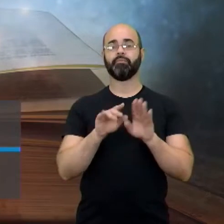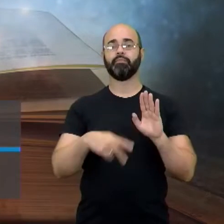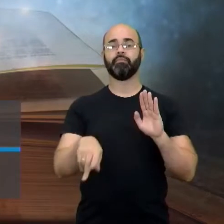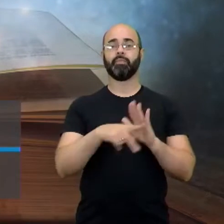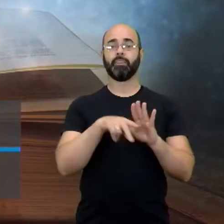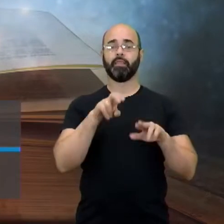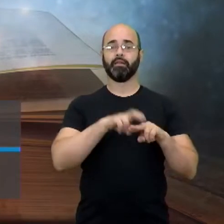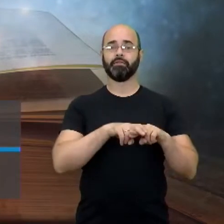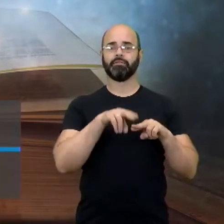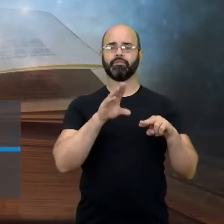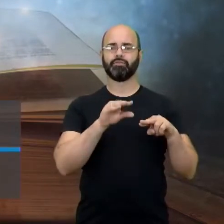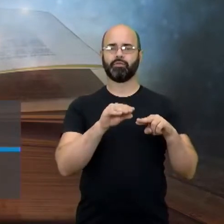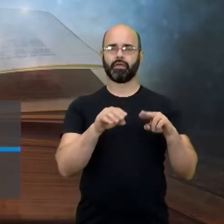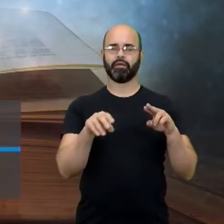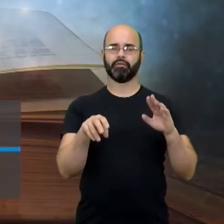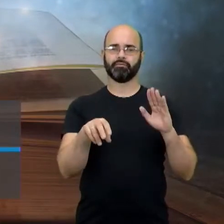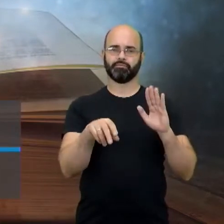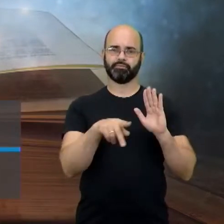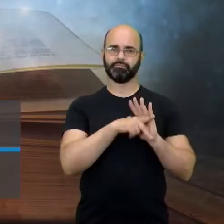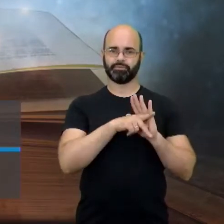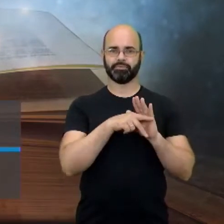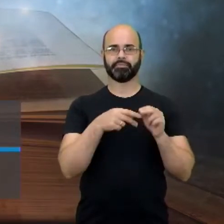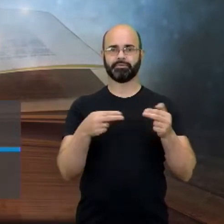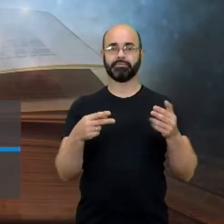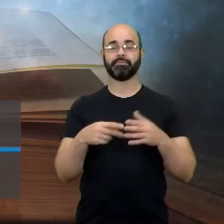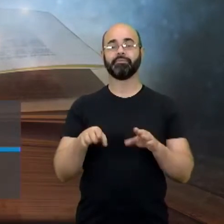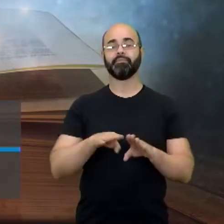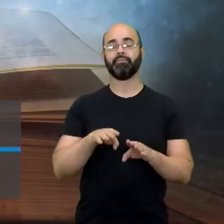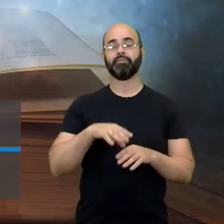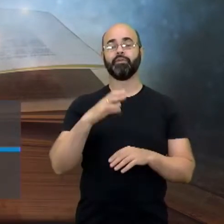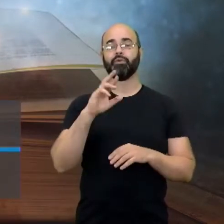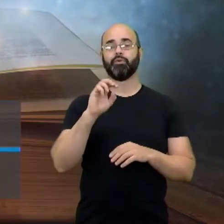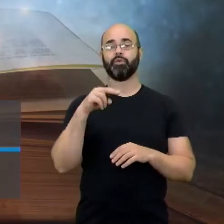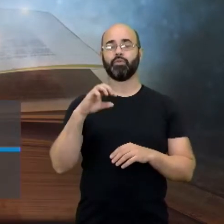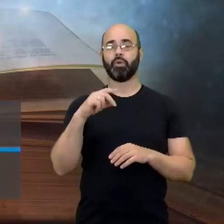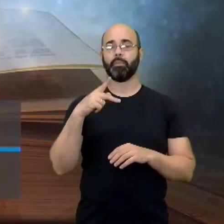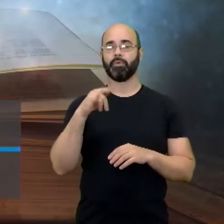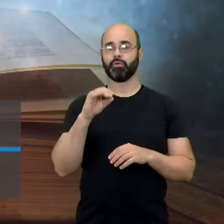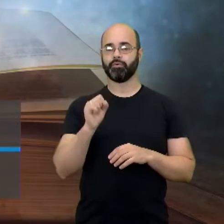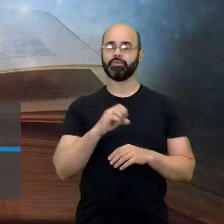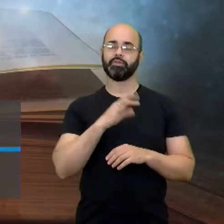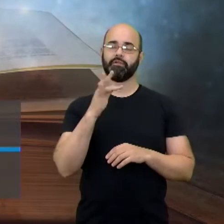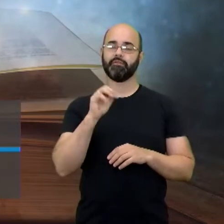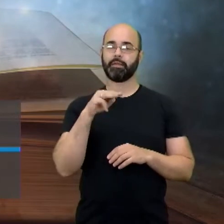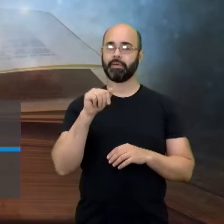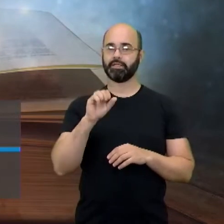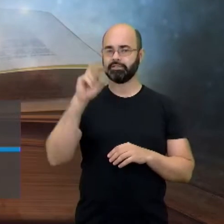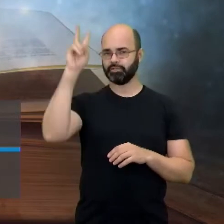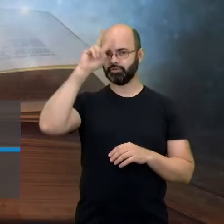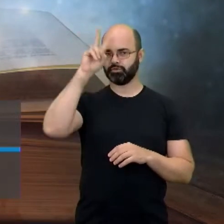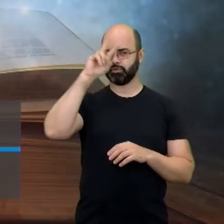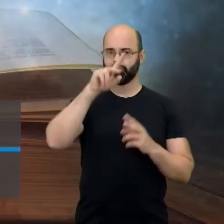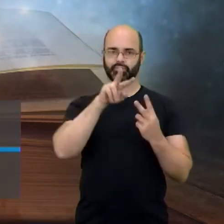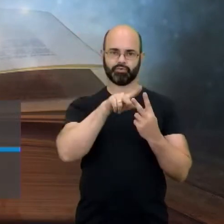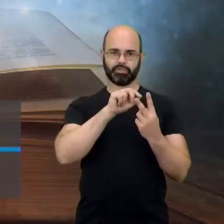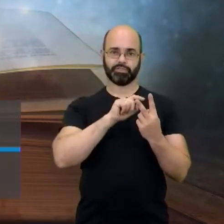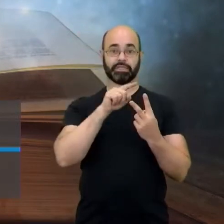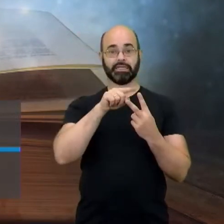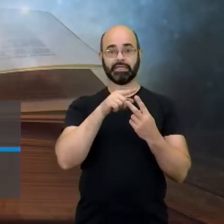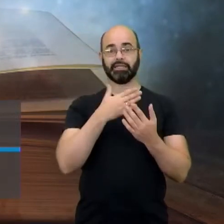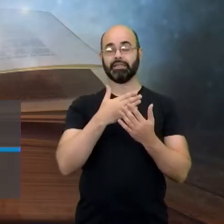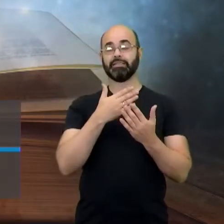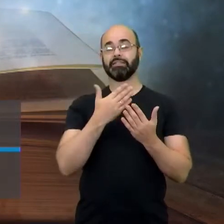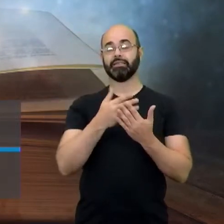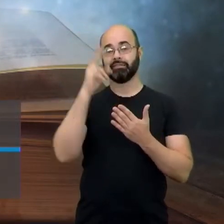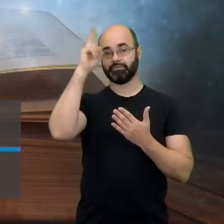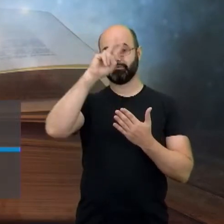nesse pedaço do livro. E depois História de Cronópios e Famas. Então, a história de Cronópios e Famas só começa lá no final do livro.